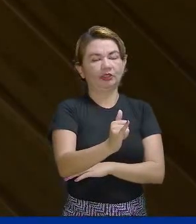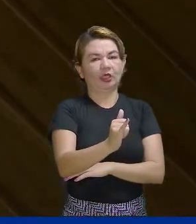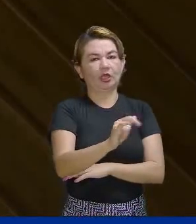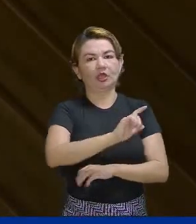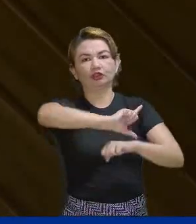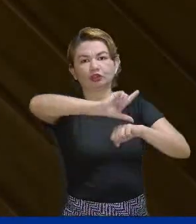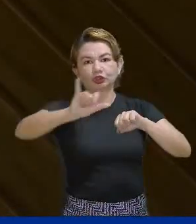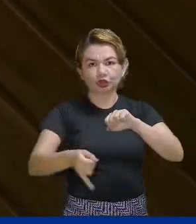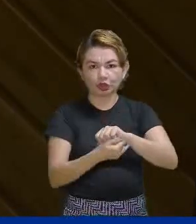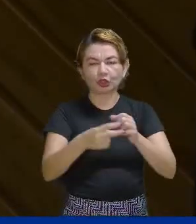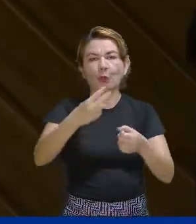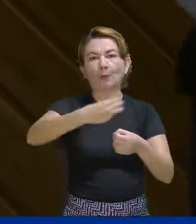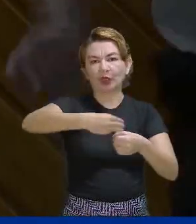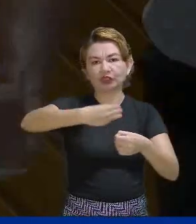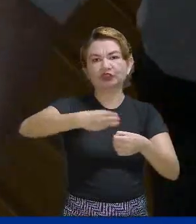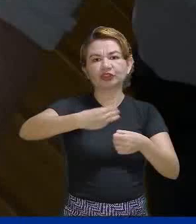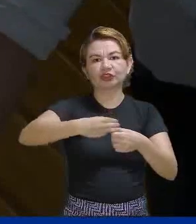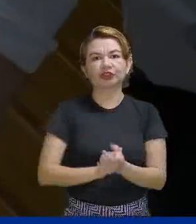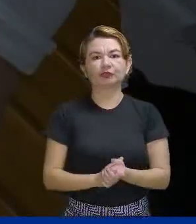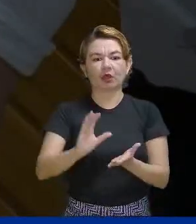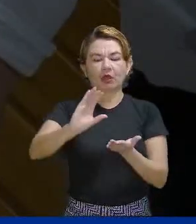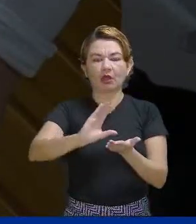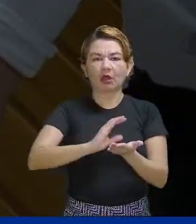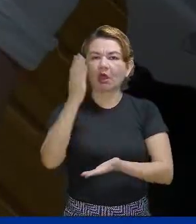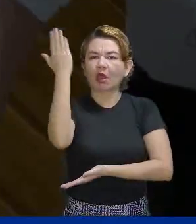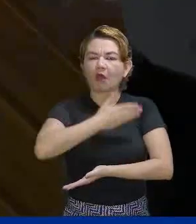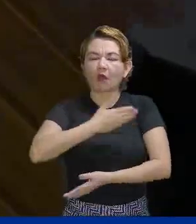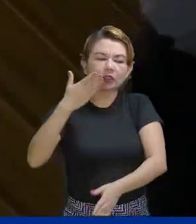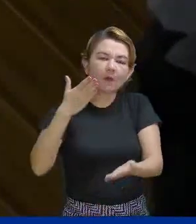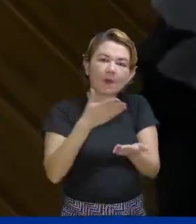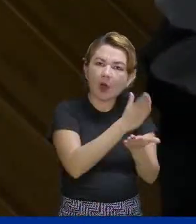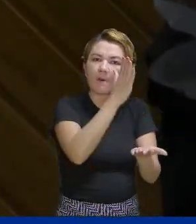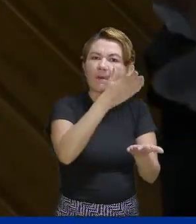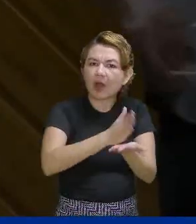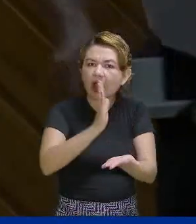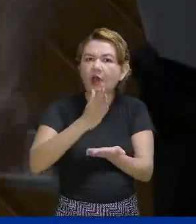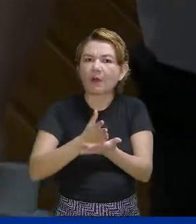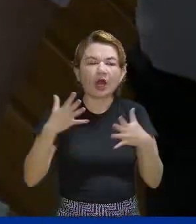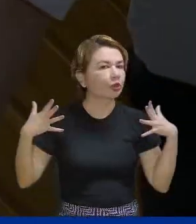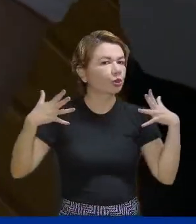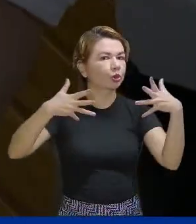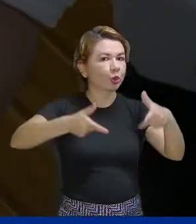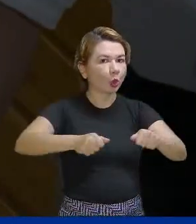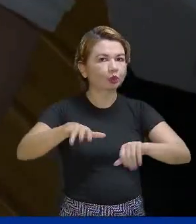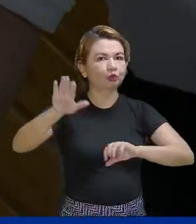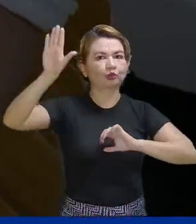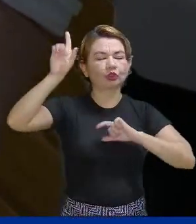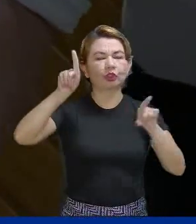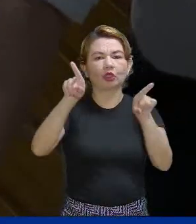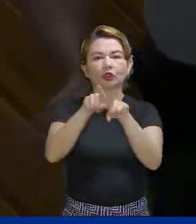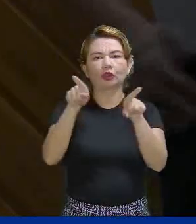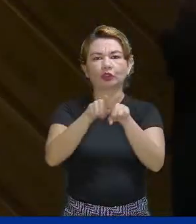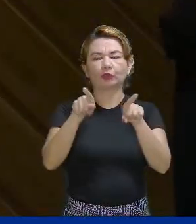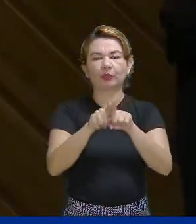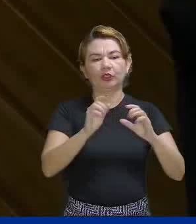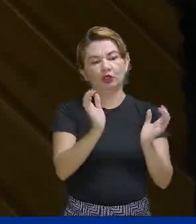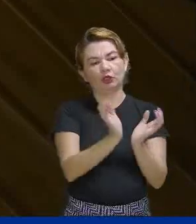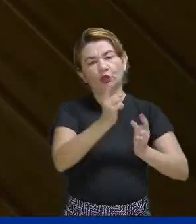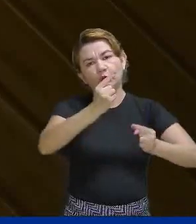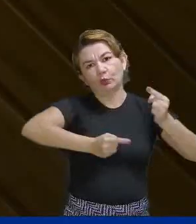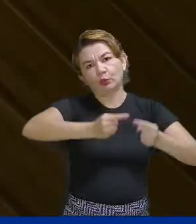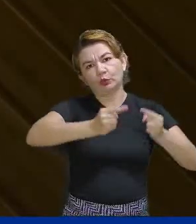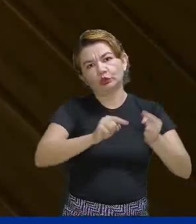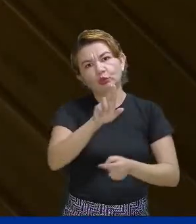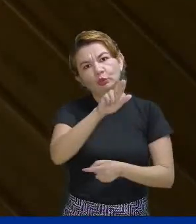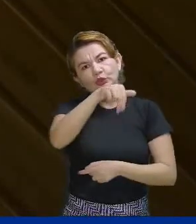Jari, as contas foram todas aprovadas do candidato. Então, o Janderson Menezes, que também é do União Brasil e